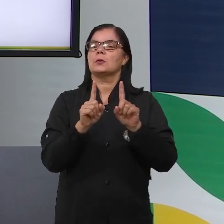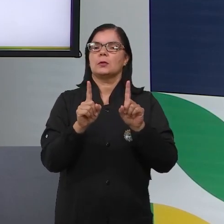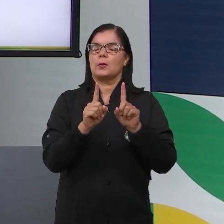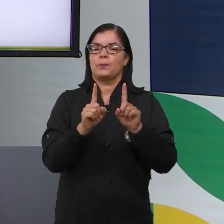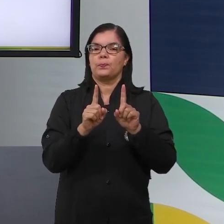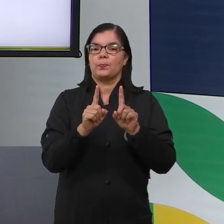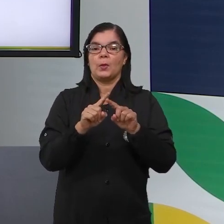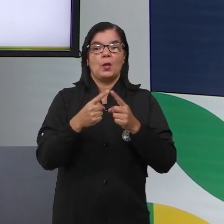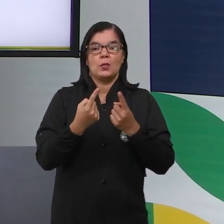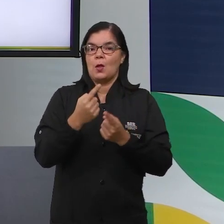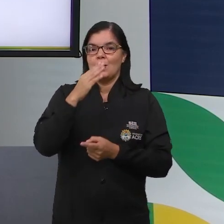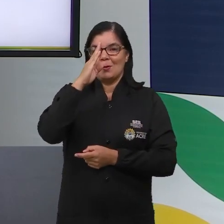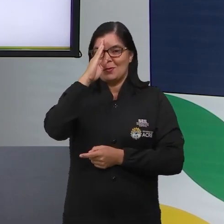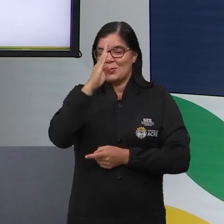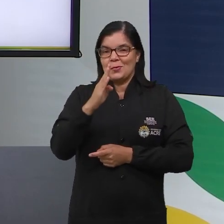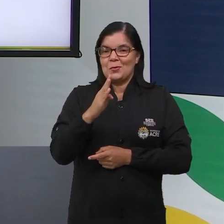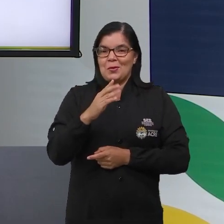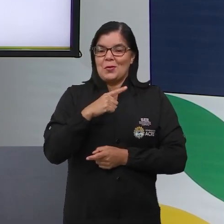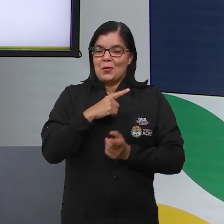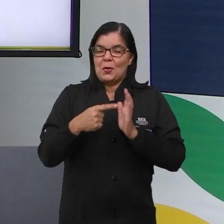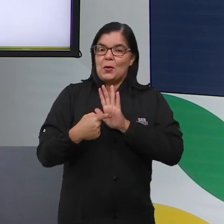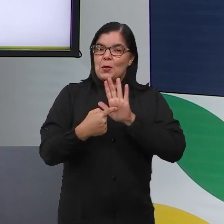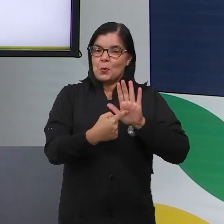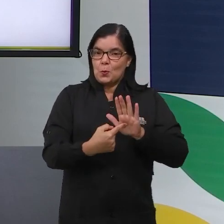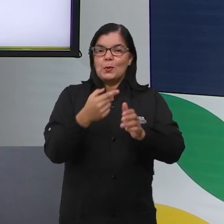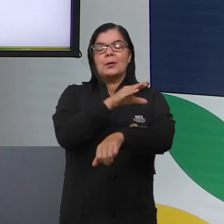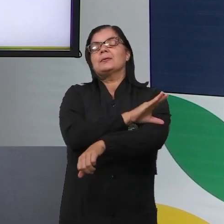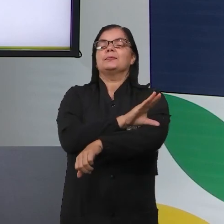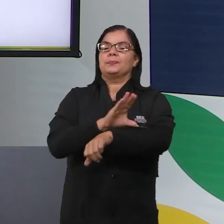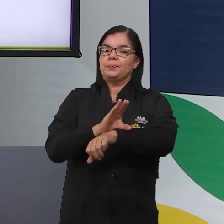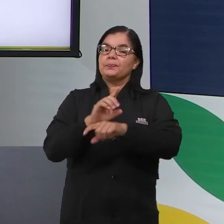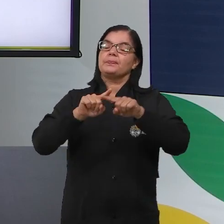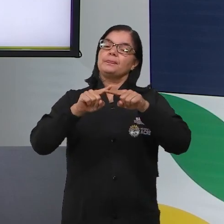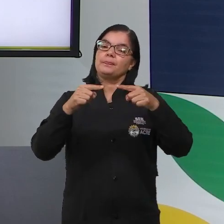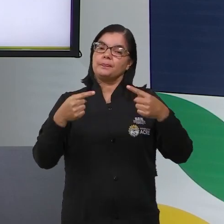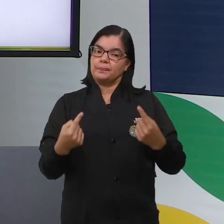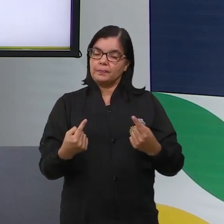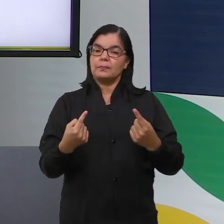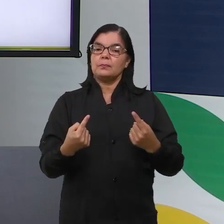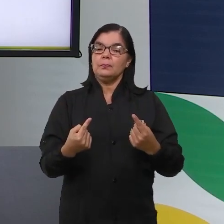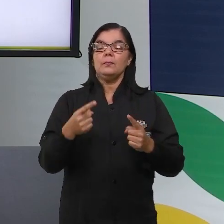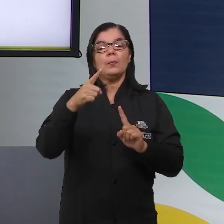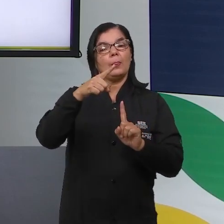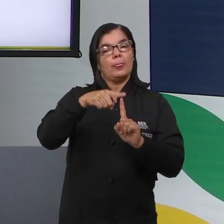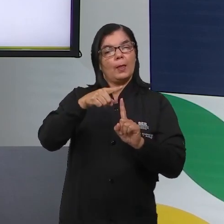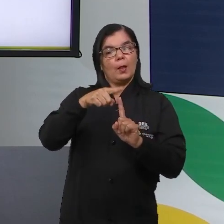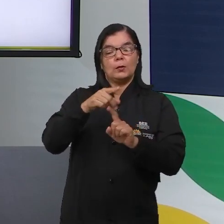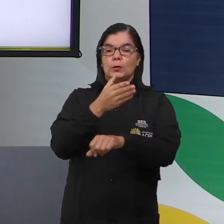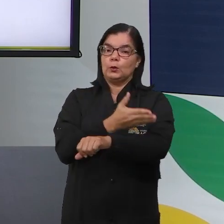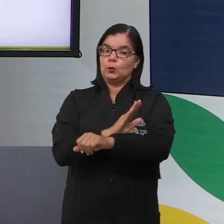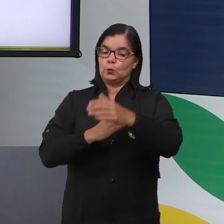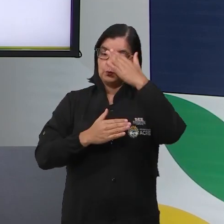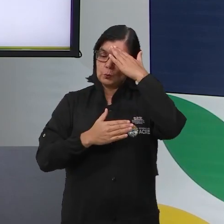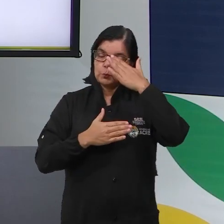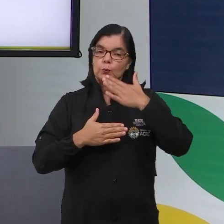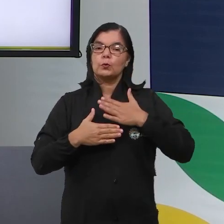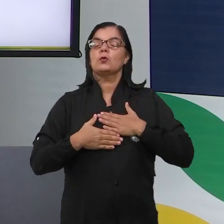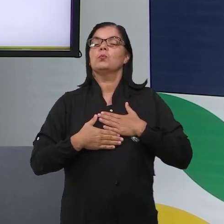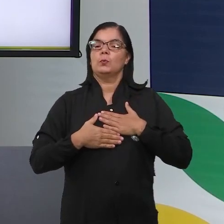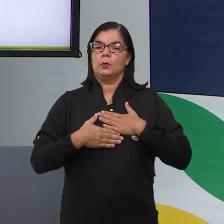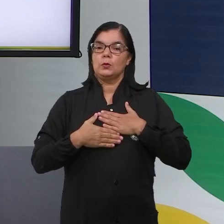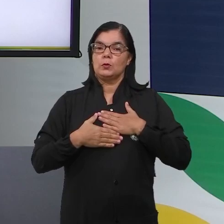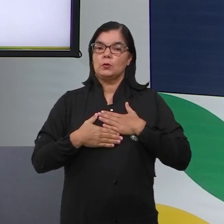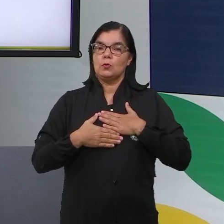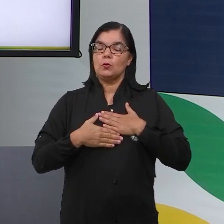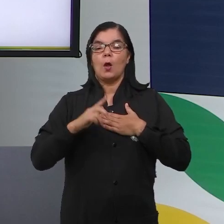o carro-chefe, não é o que identifica aquela cultura, mas é um tipo de prática corporal que faz